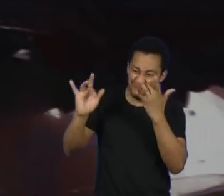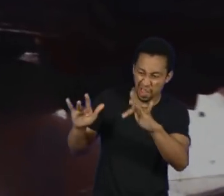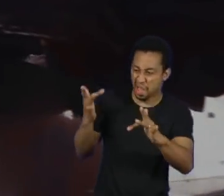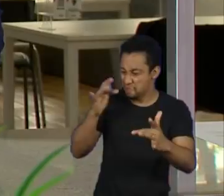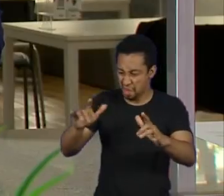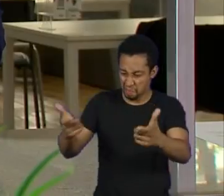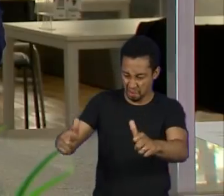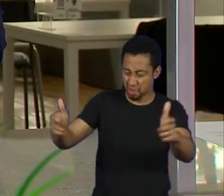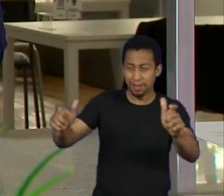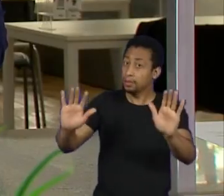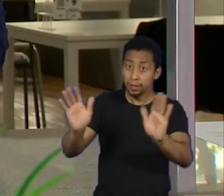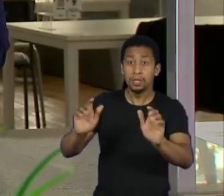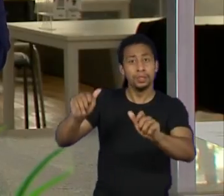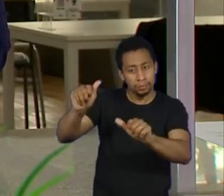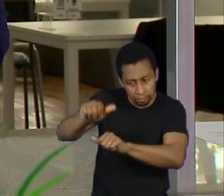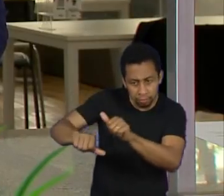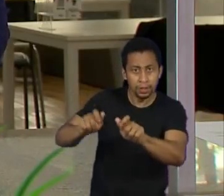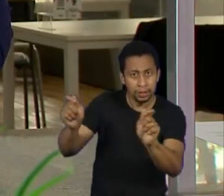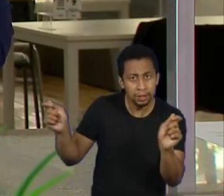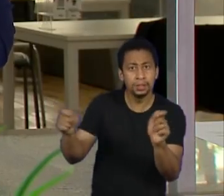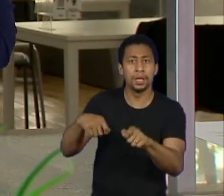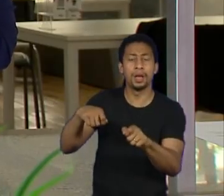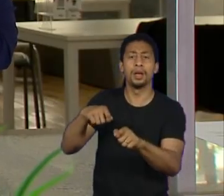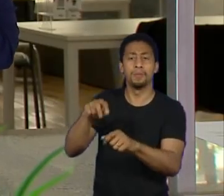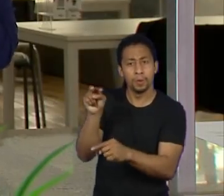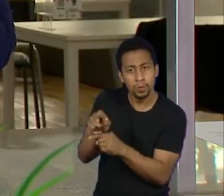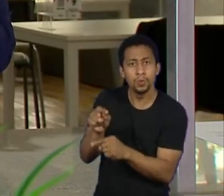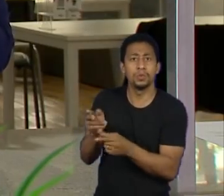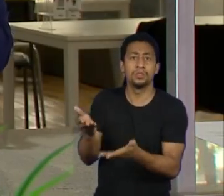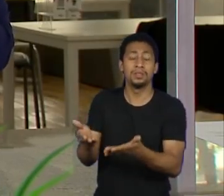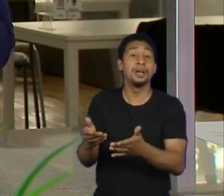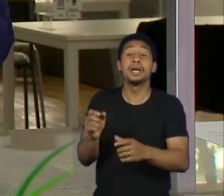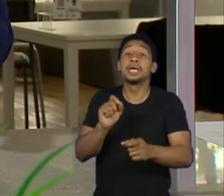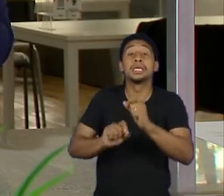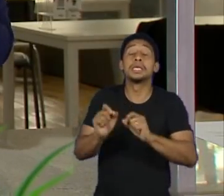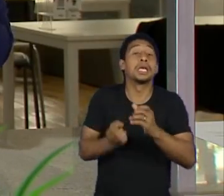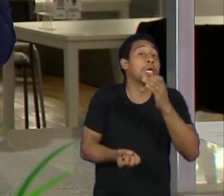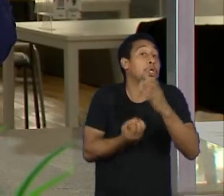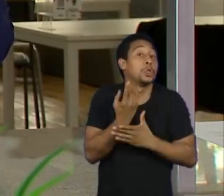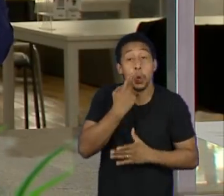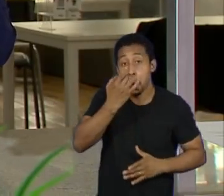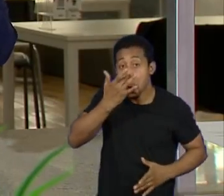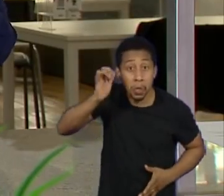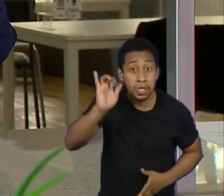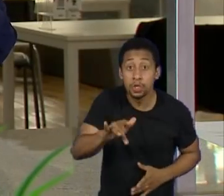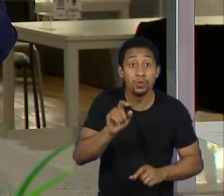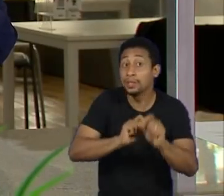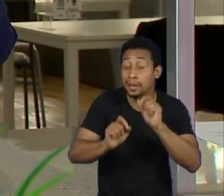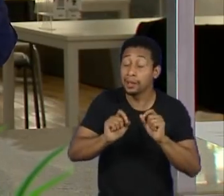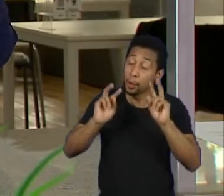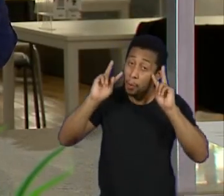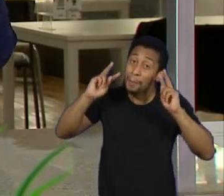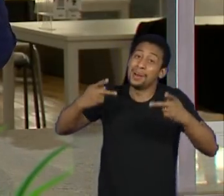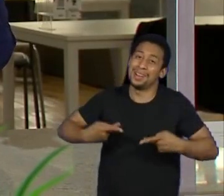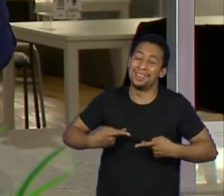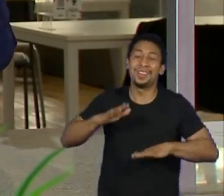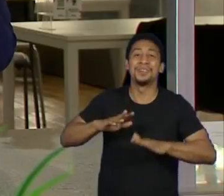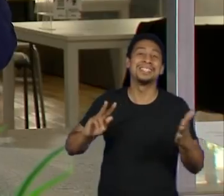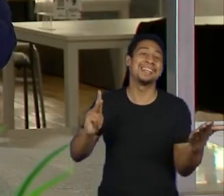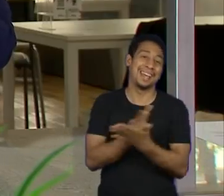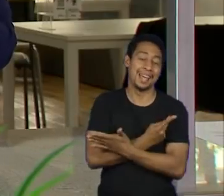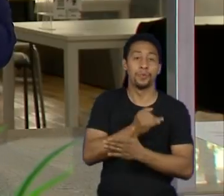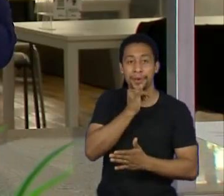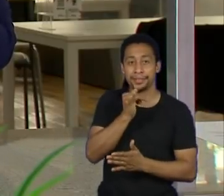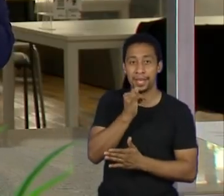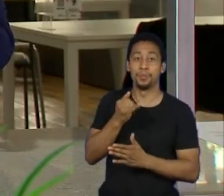reaproveitado. O lixo é uma invenção do ser humano, um erro de design. Por exemplo, você cria uma colherzinha